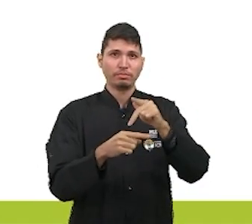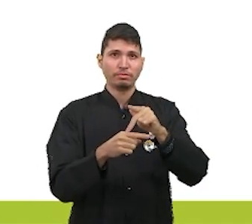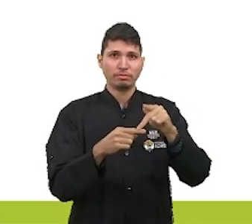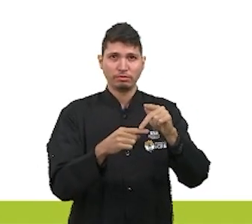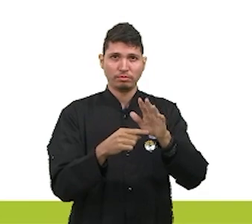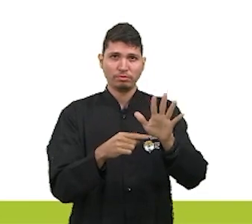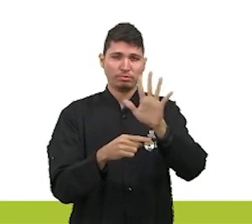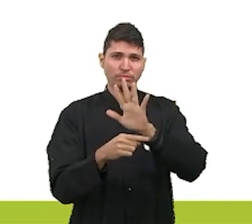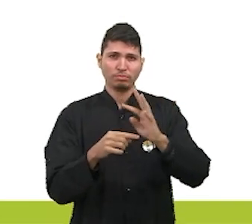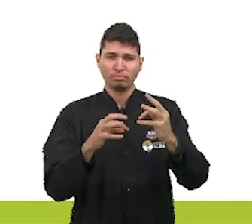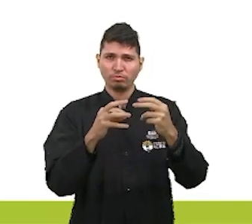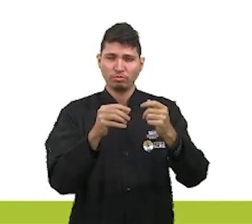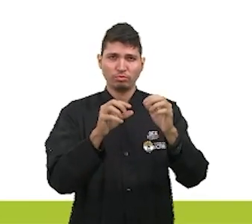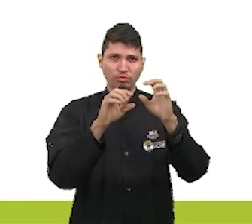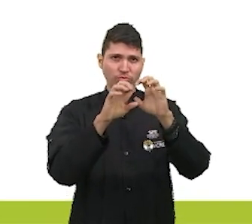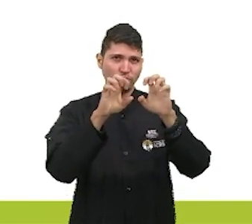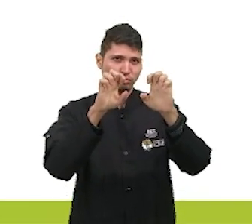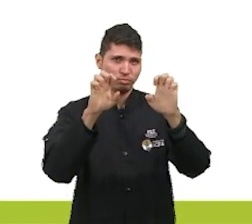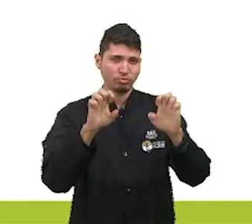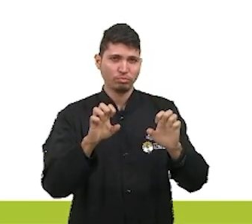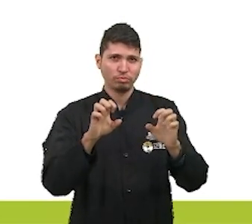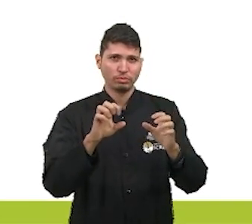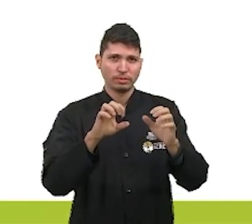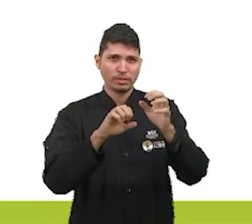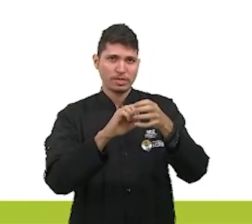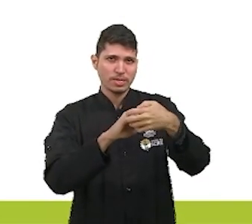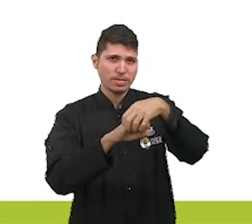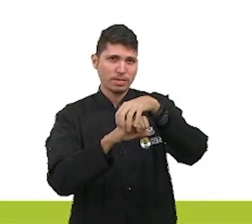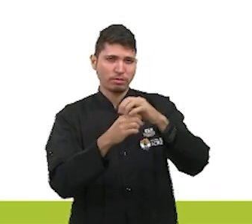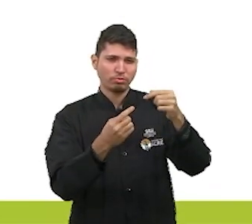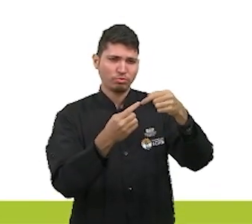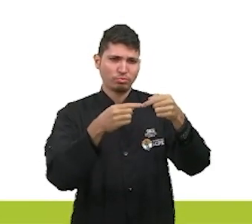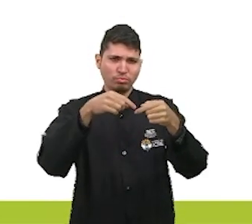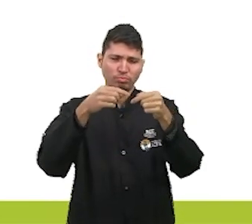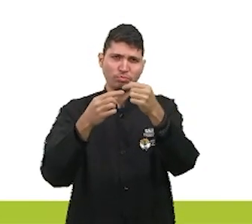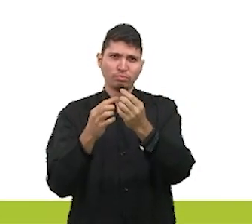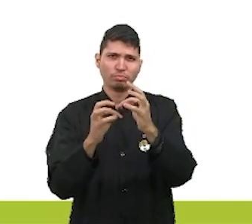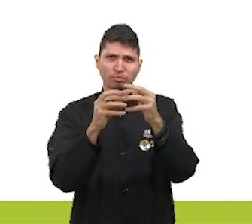geral de toda a estrutura, ou seja, de todas as ligações,